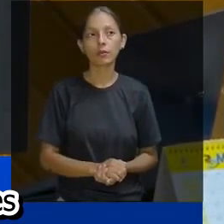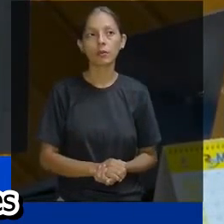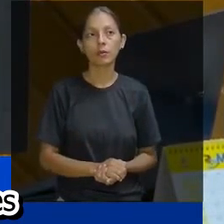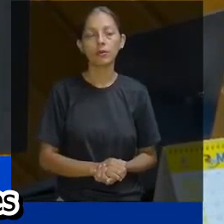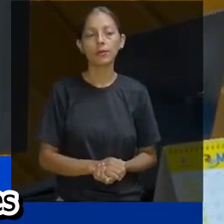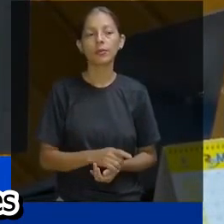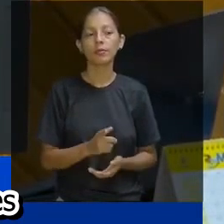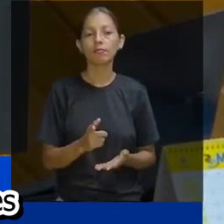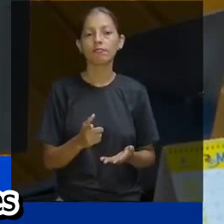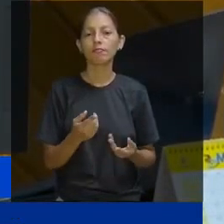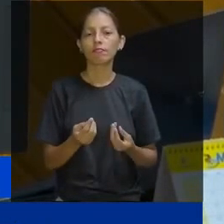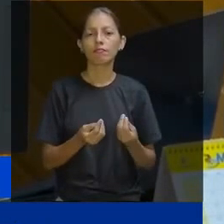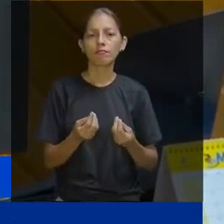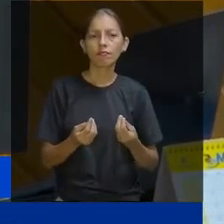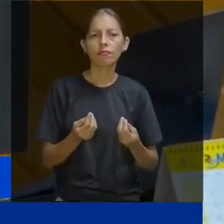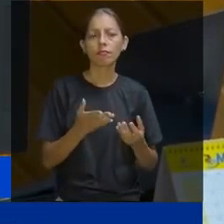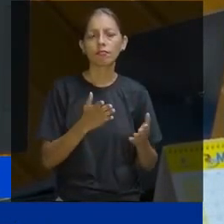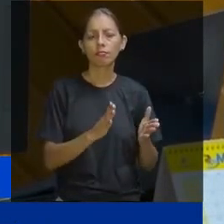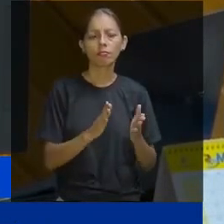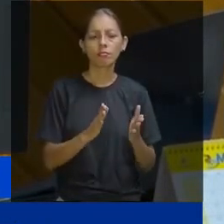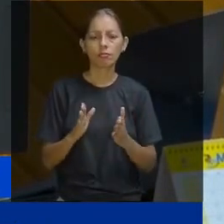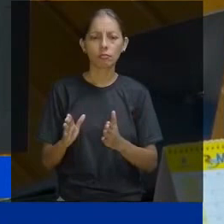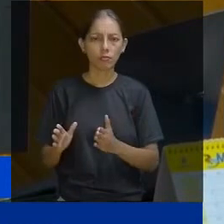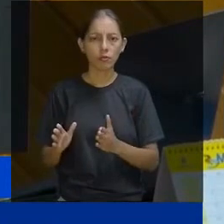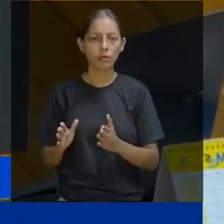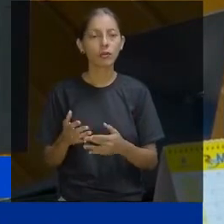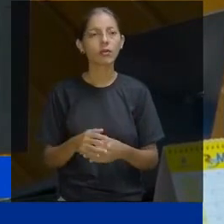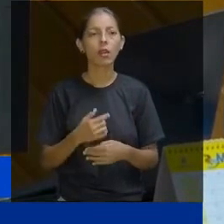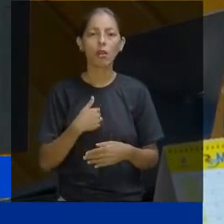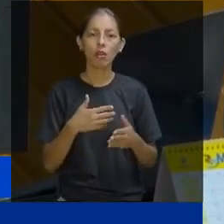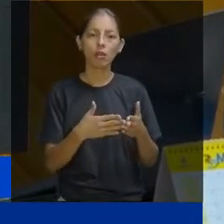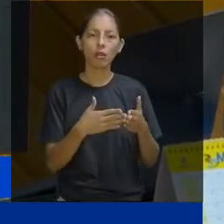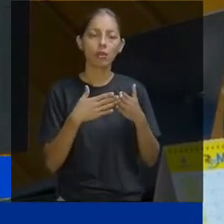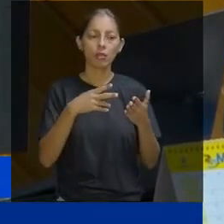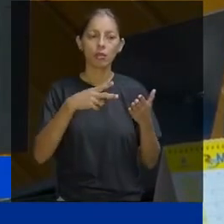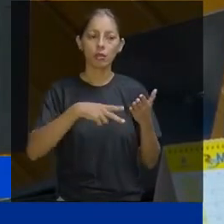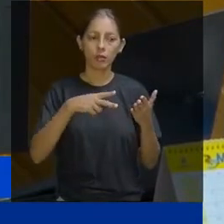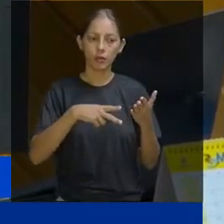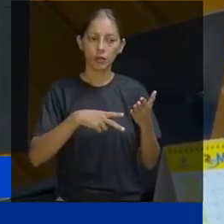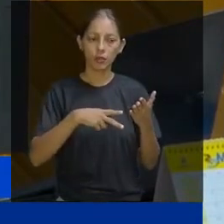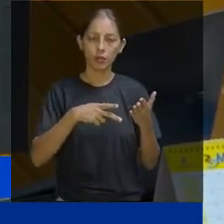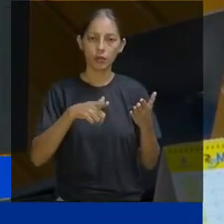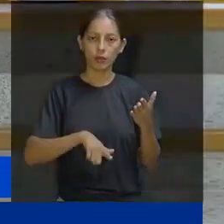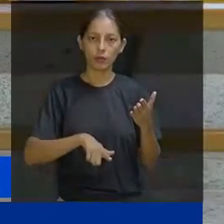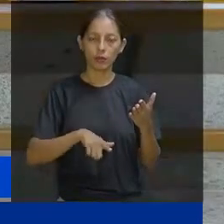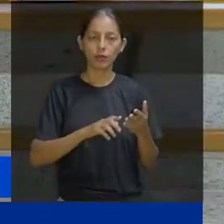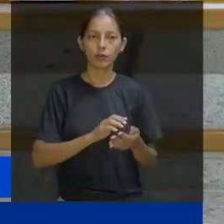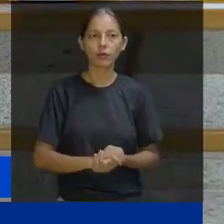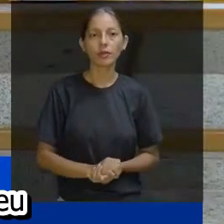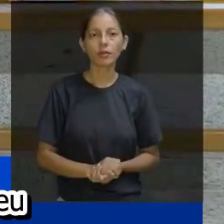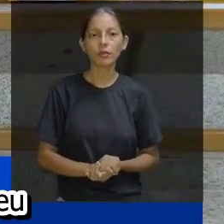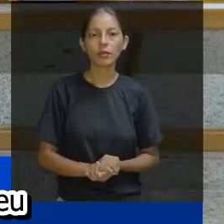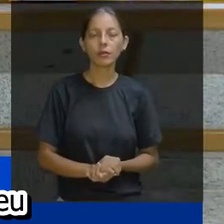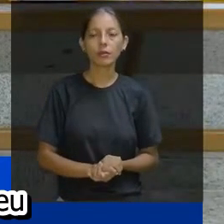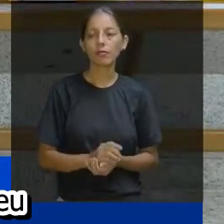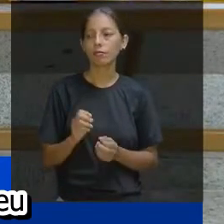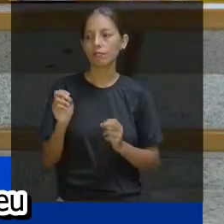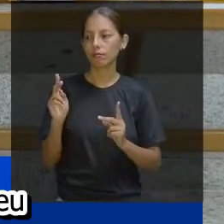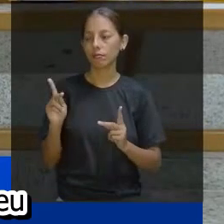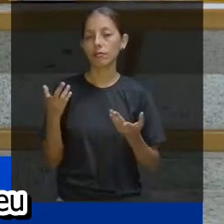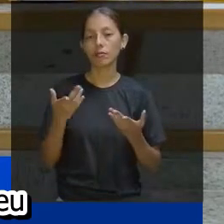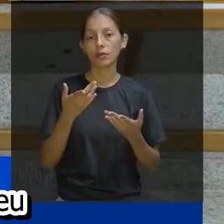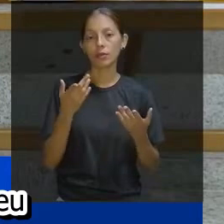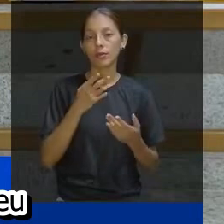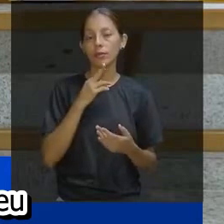ordem que eu gostaria de fazer uma análise. Foco na juíza Paola Oliveira. Eu vou pedir vista desse processo. Perfeito. Então, anuncio o